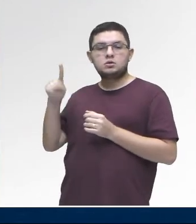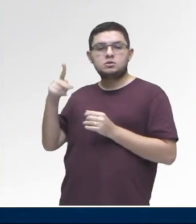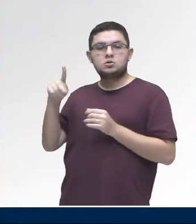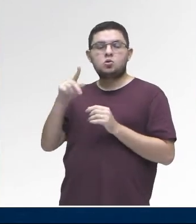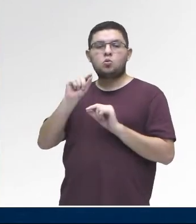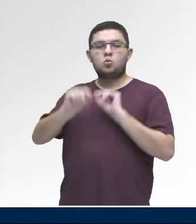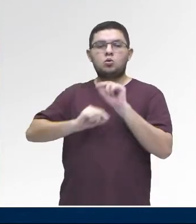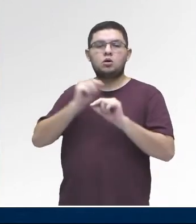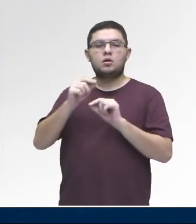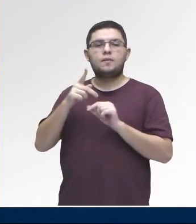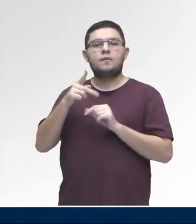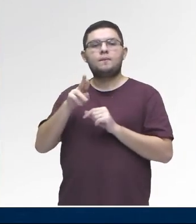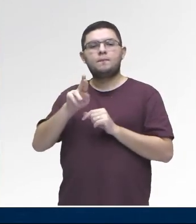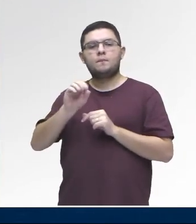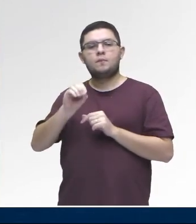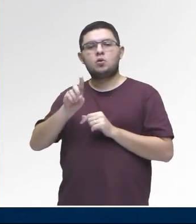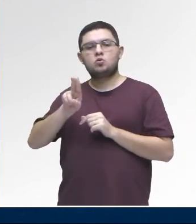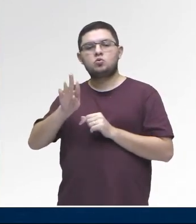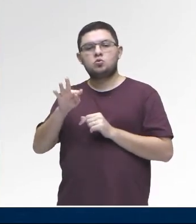e